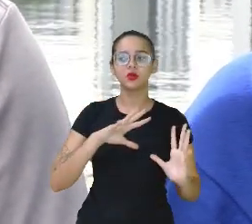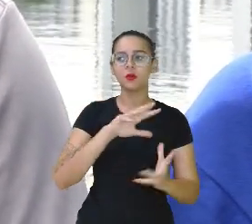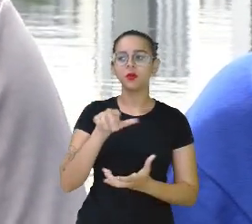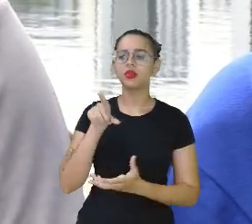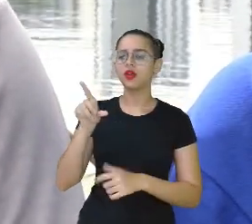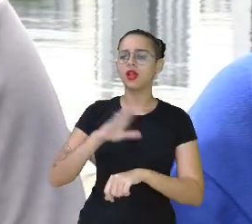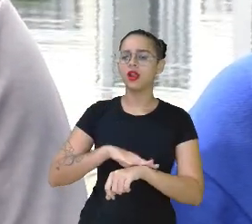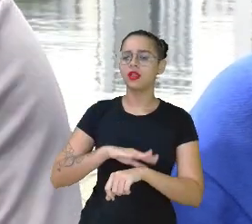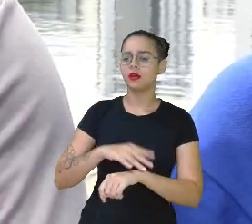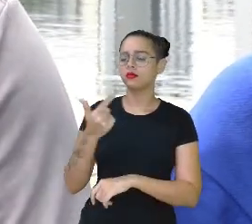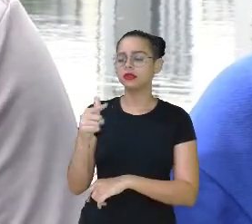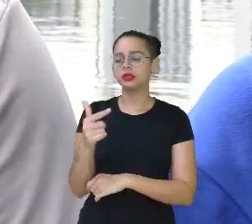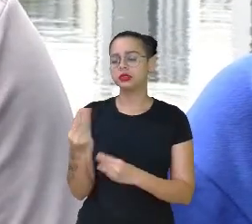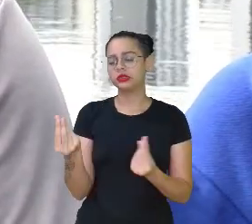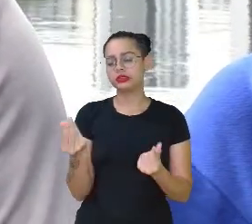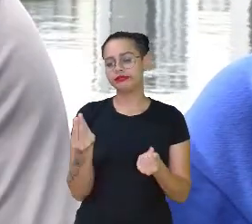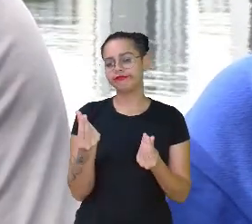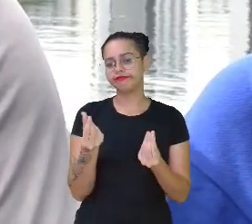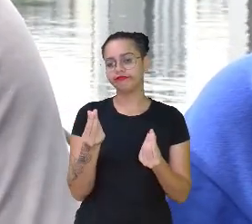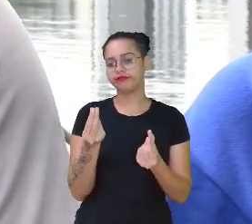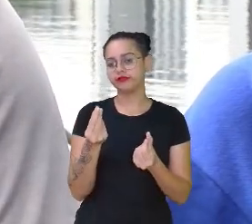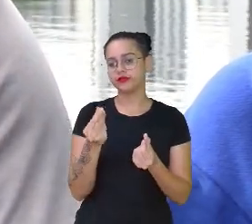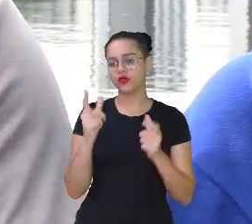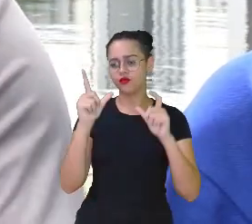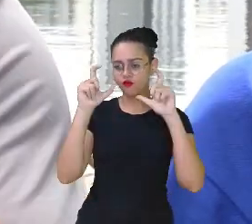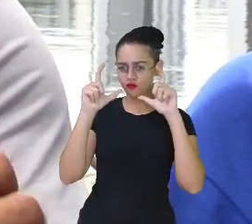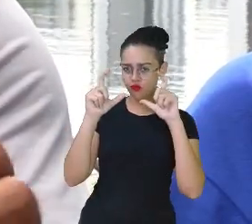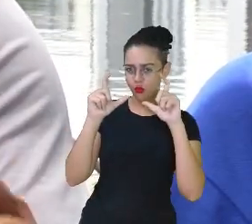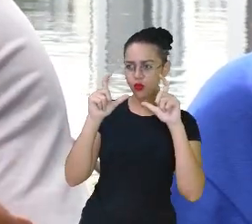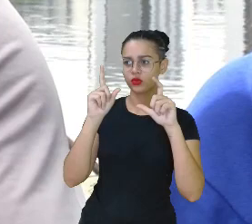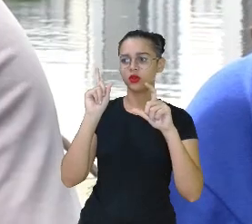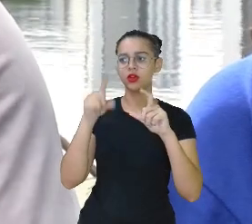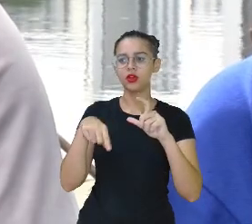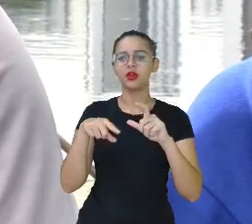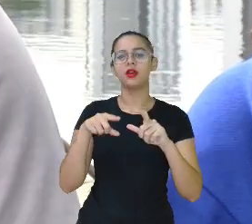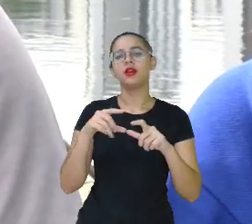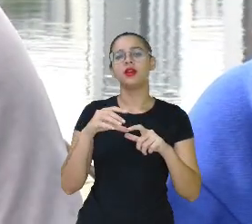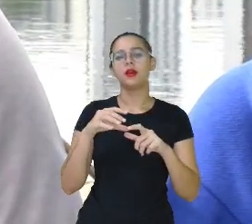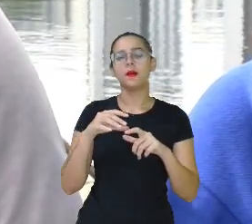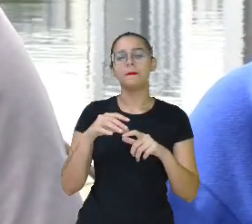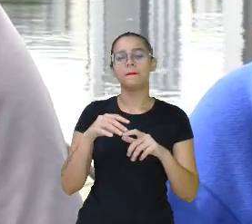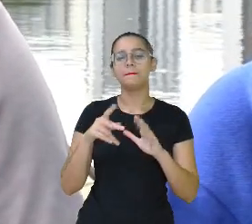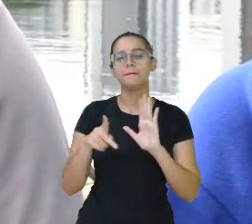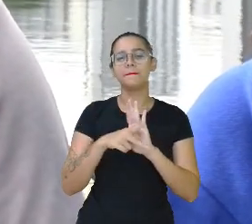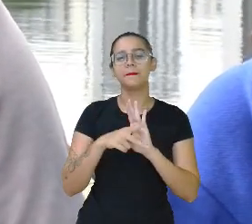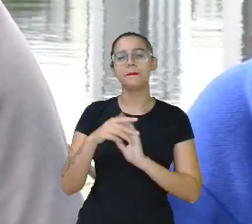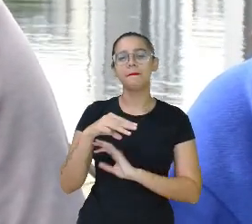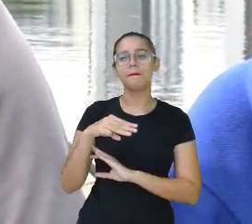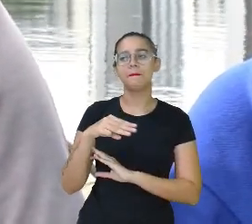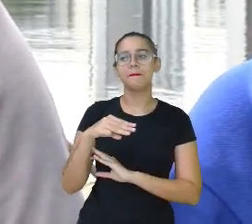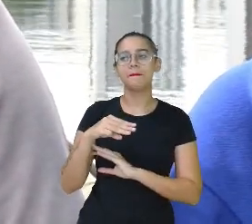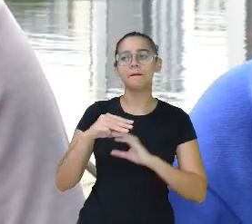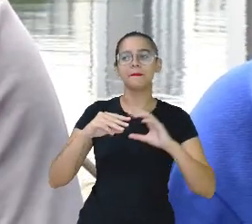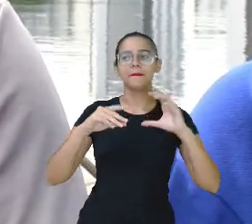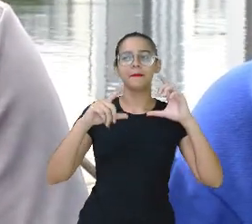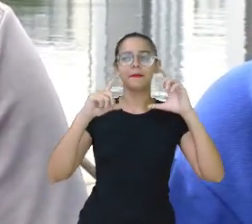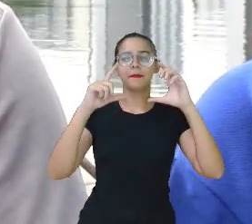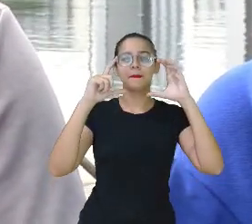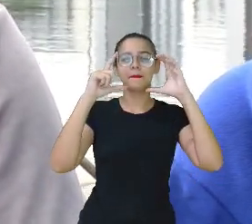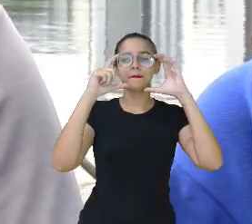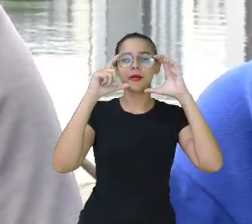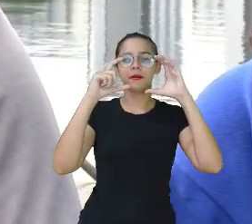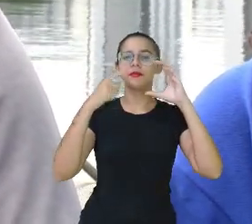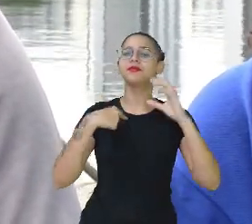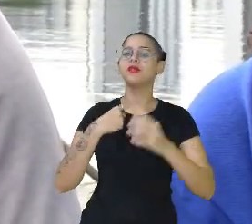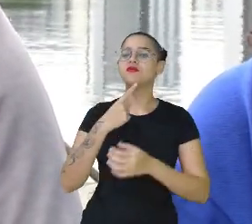naquele tempo não tinha foto, era uma foto Kodak, uma maquinazinha Kodak. Eu doidinho para tirar uma foto para mandar